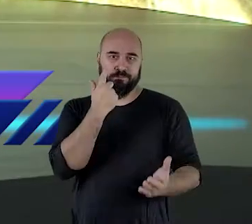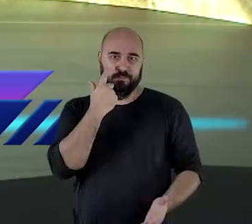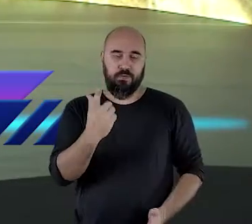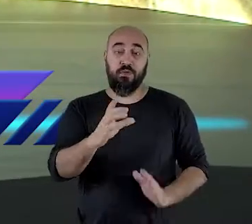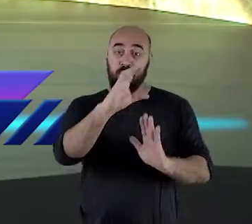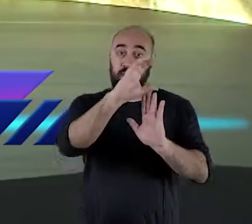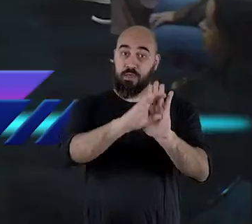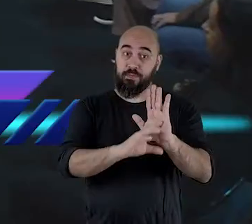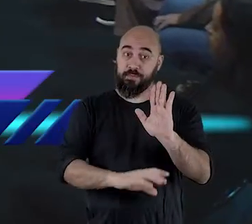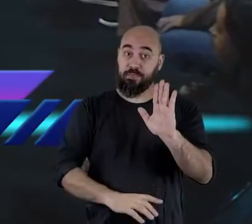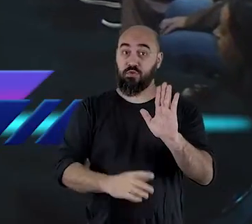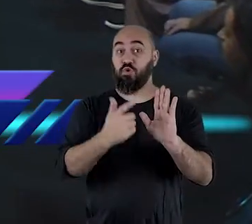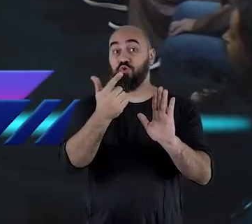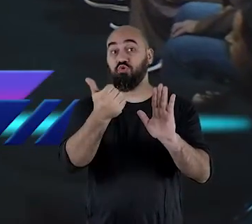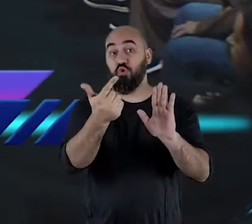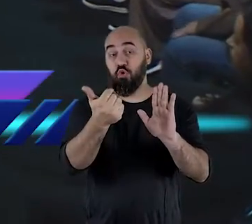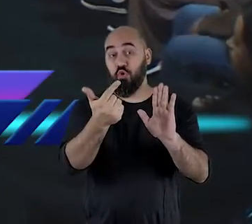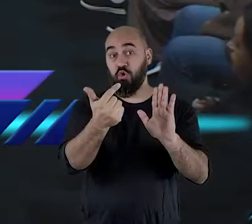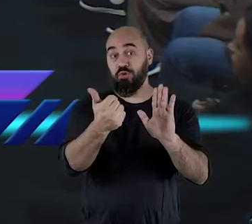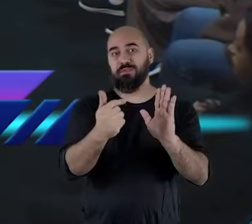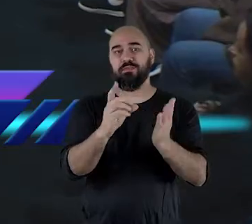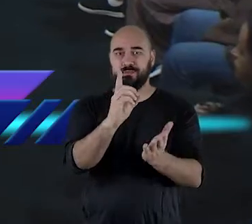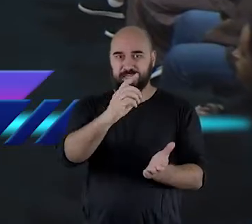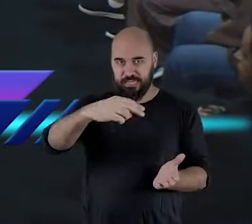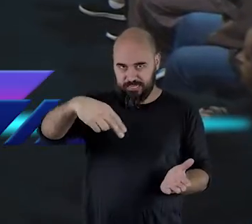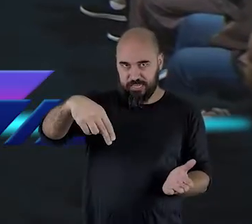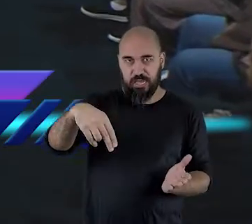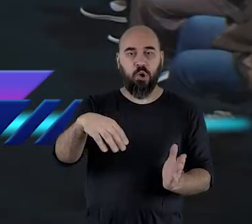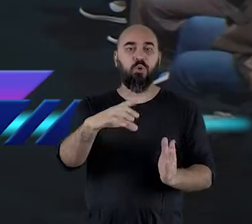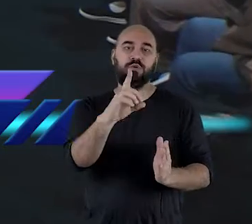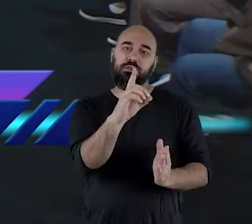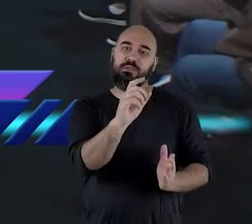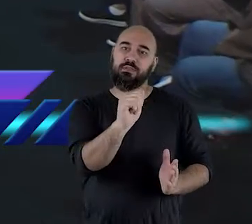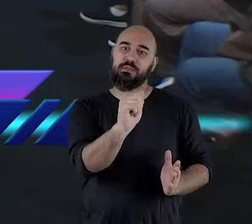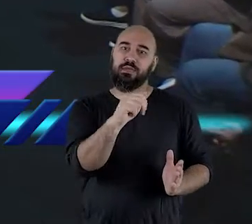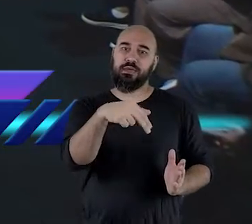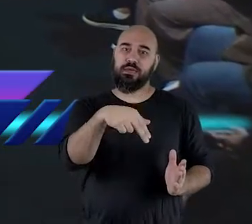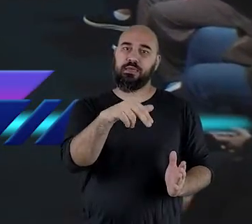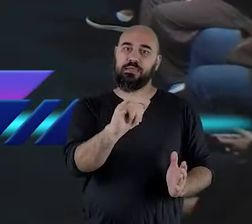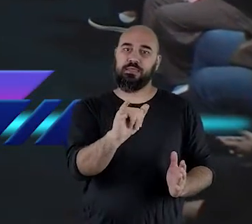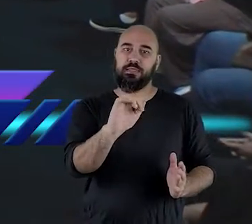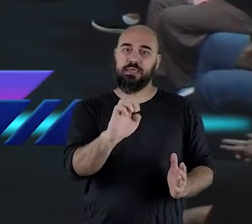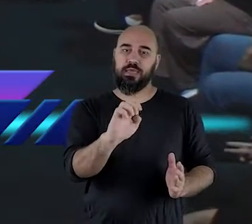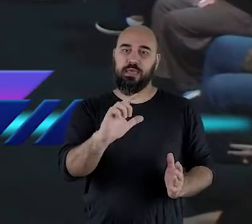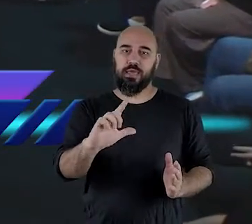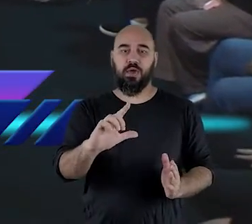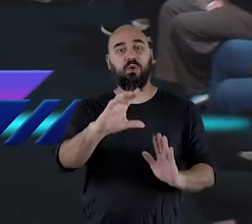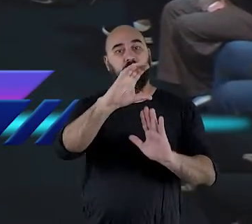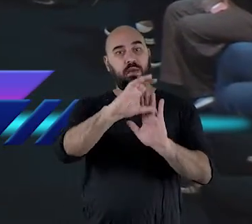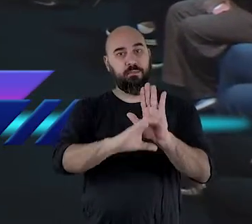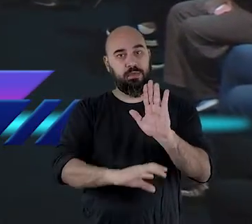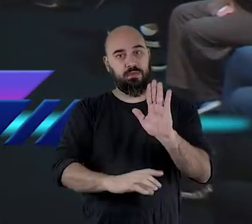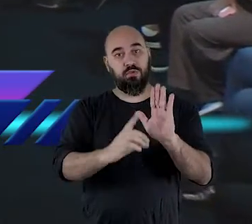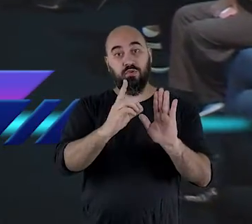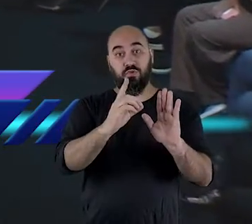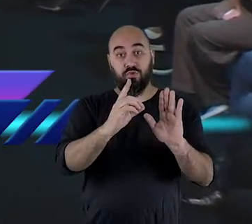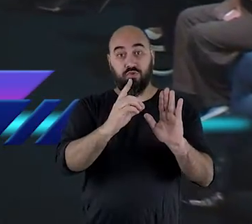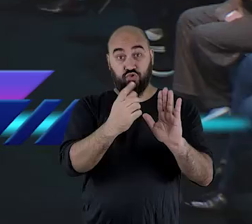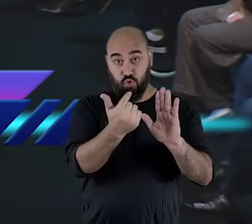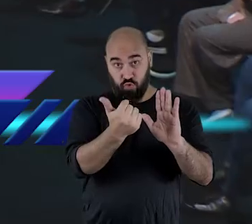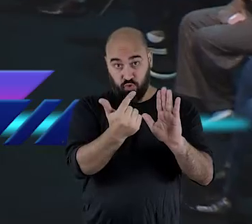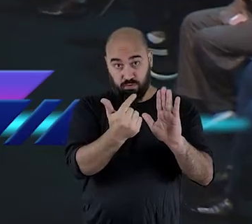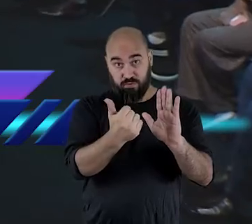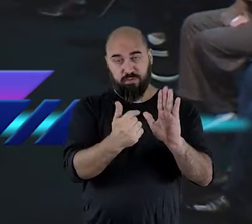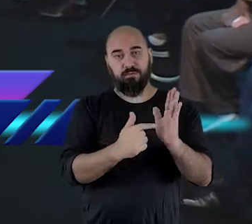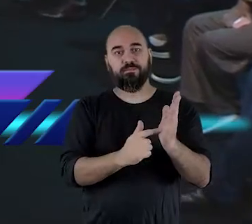ao capítulo 12 do livro de Daniel. O livro de Daniel fica exatamente depois